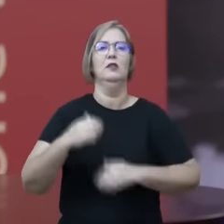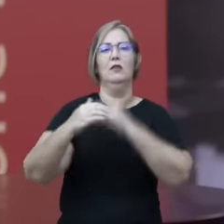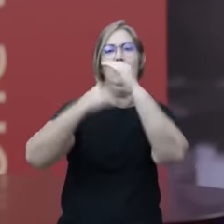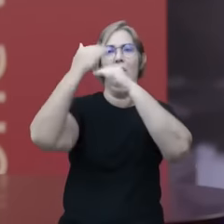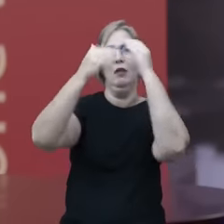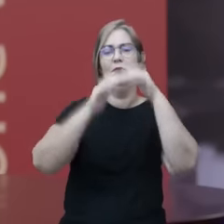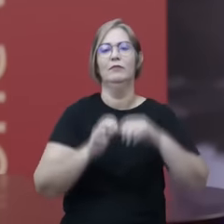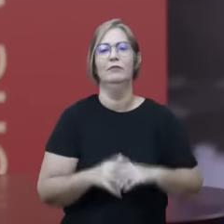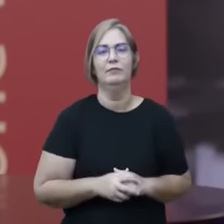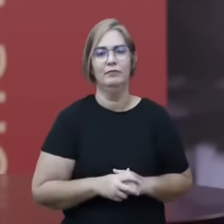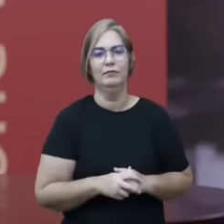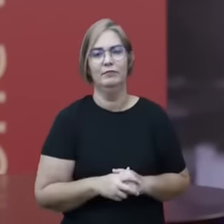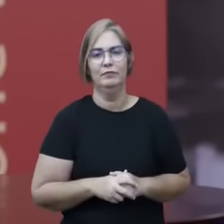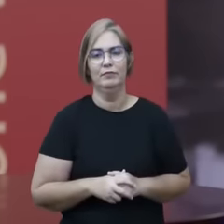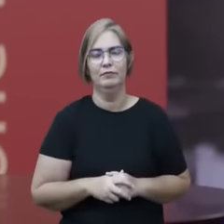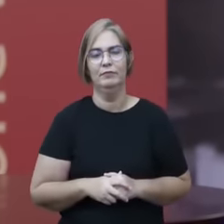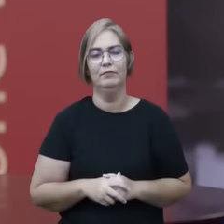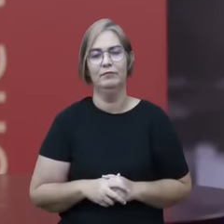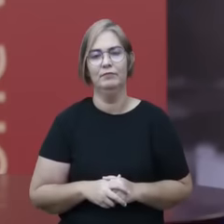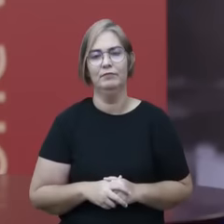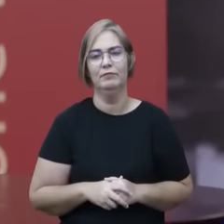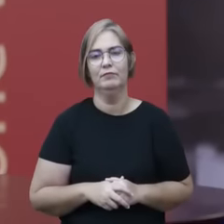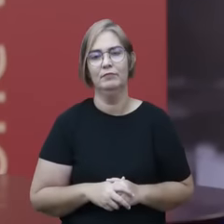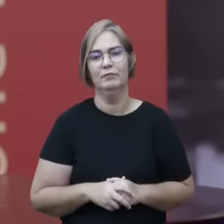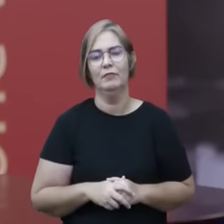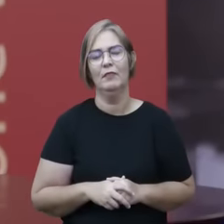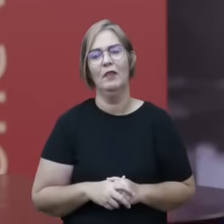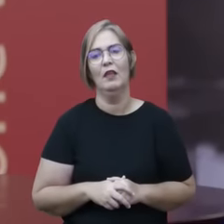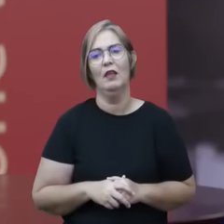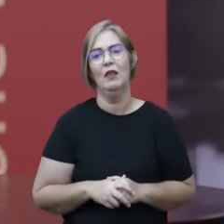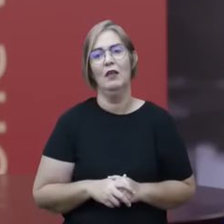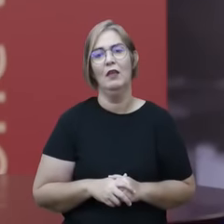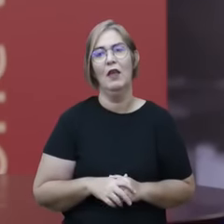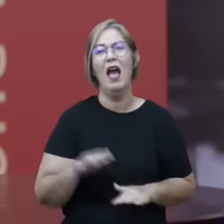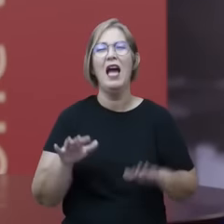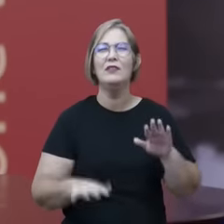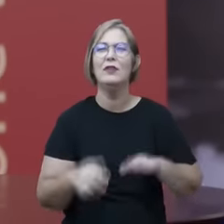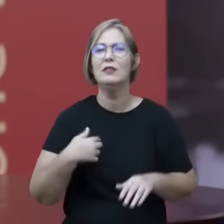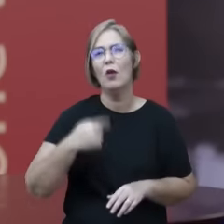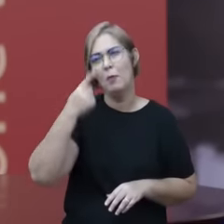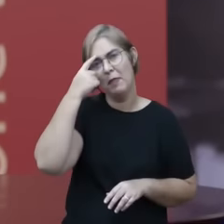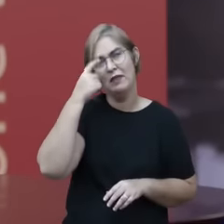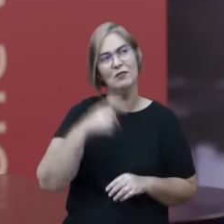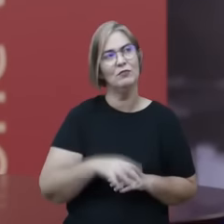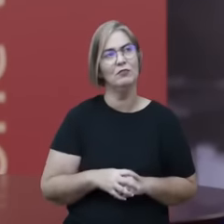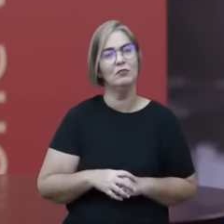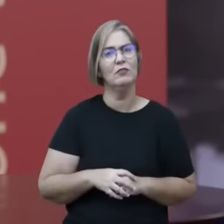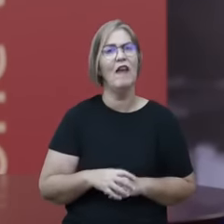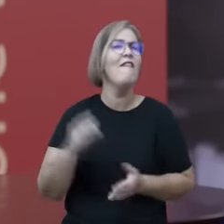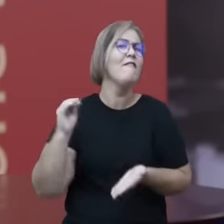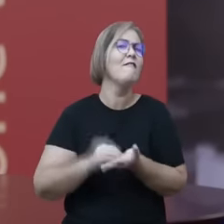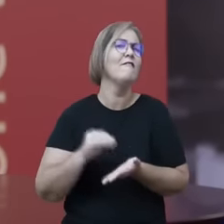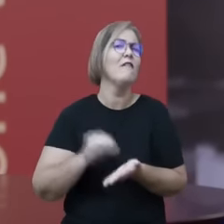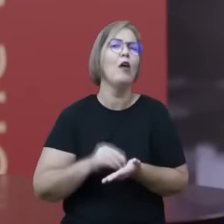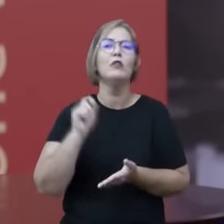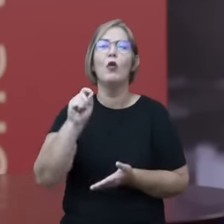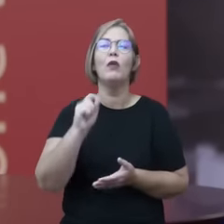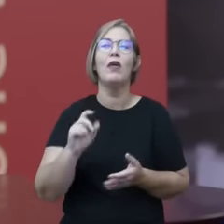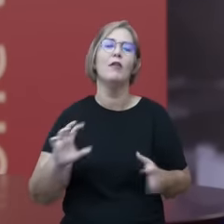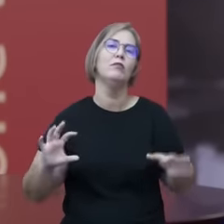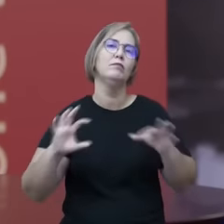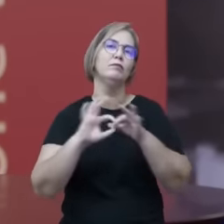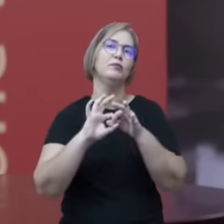eh um pouco talvez ao invés do sucesso, a colaboração, ao invés do indivíduo, a autoridade,